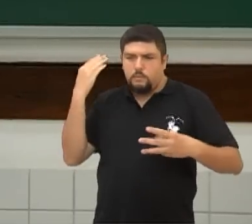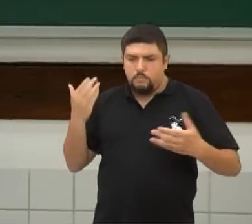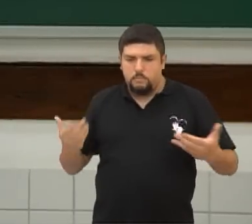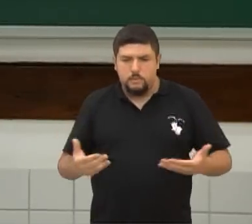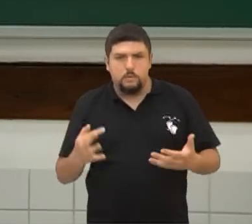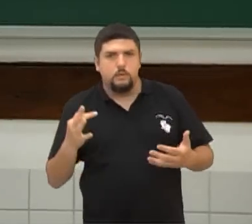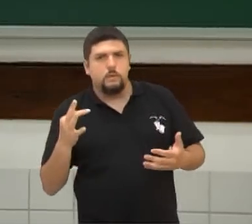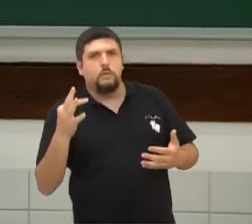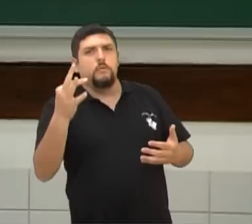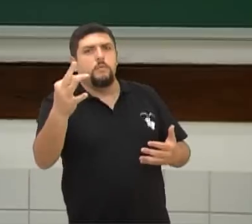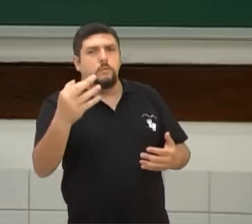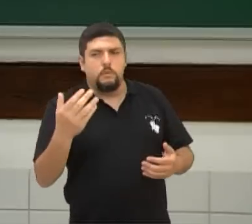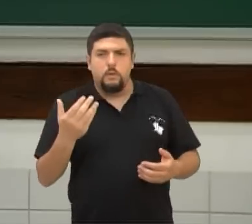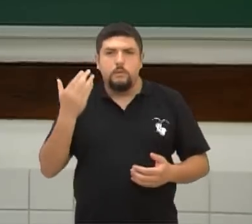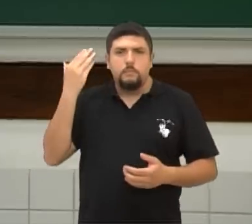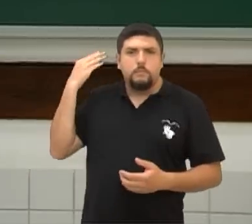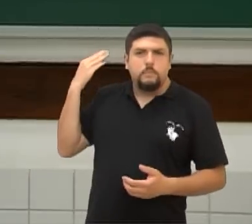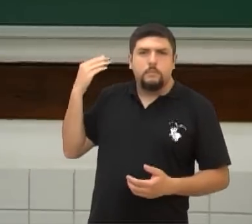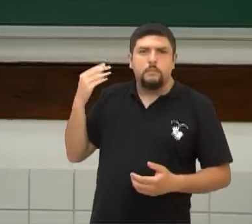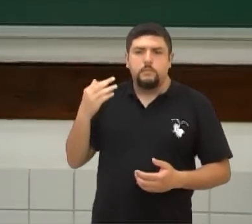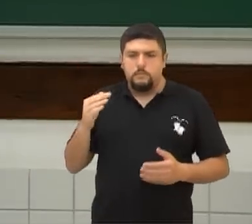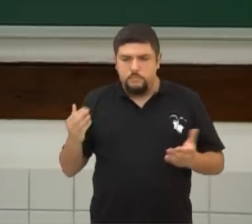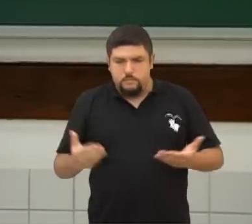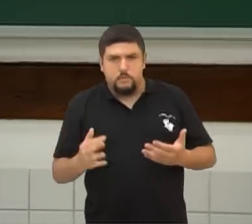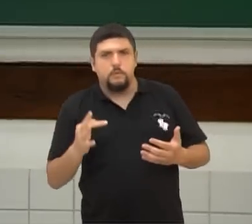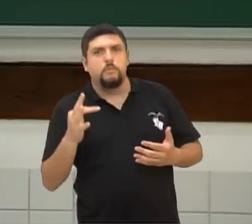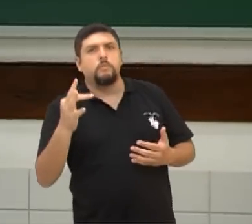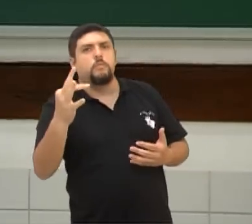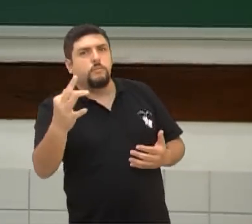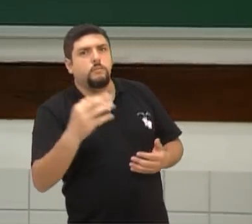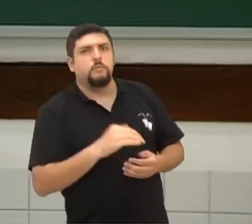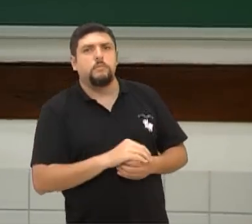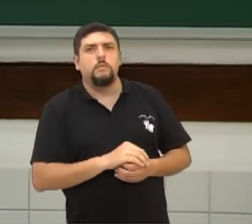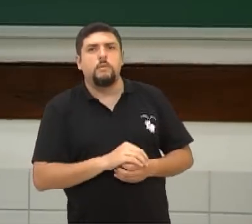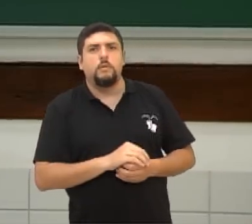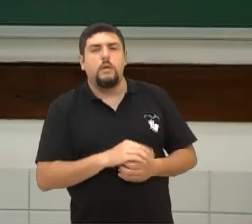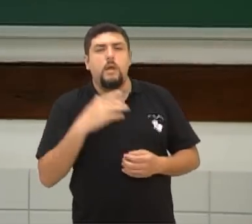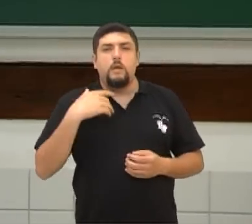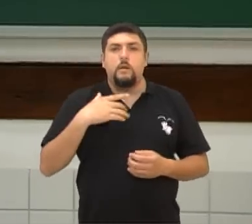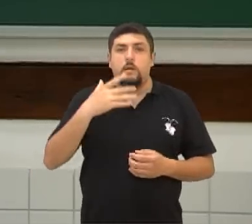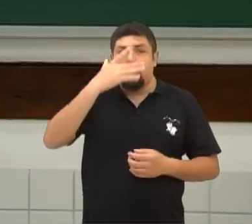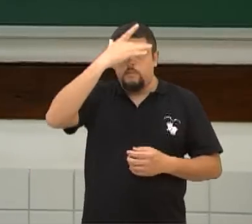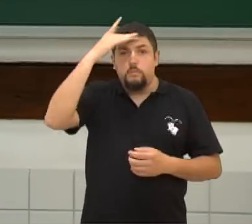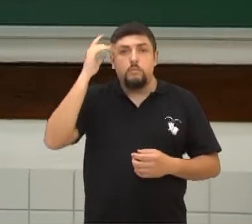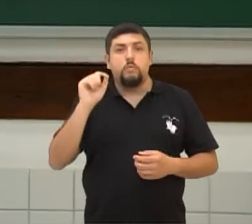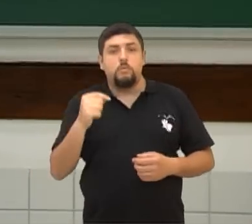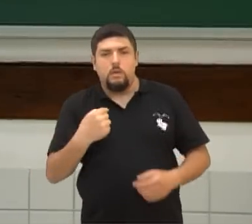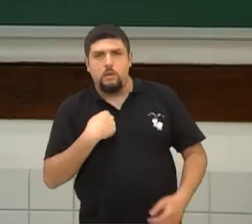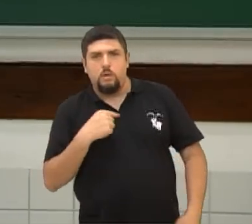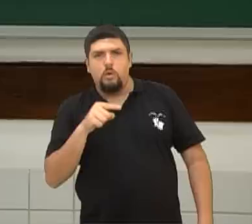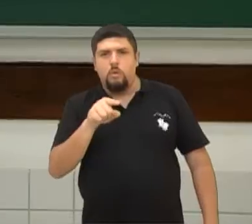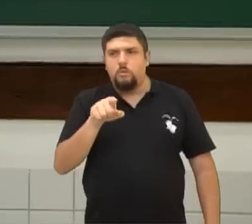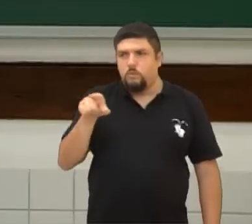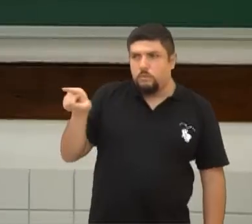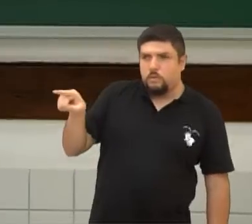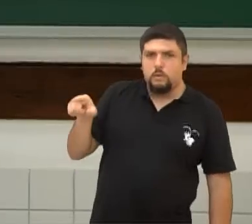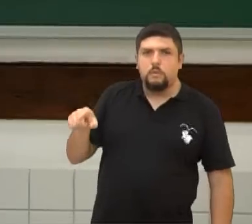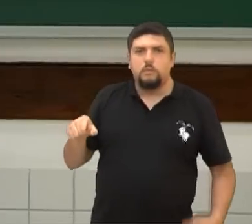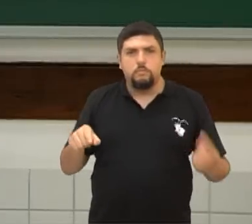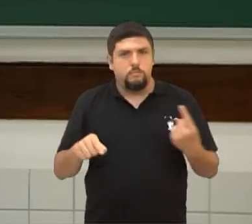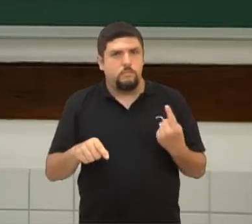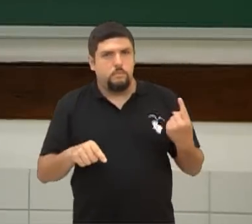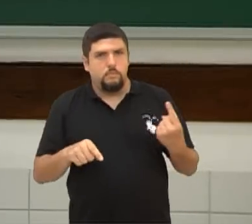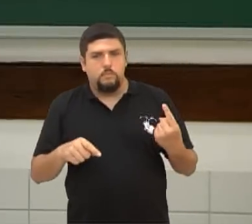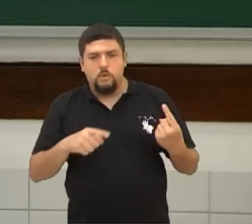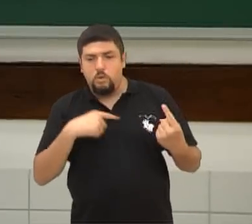e futuro. Passado é o pretérito e as pessoas do discurso de novo, né? Eu, tu, ele do singular, nós,